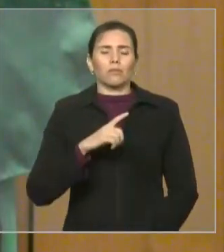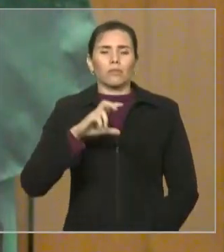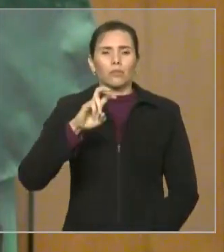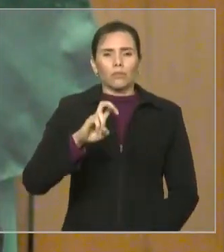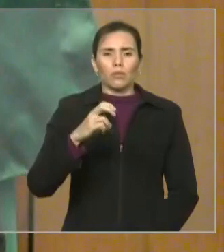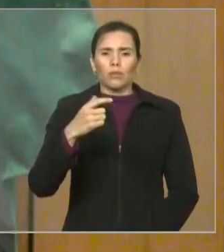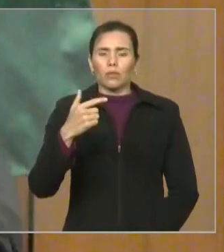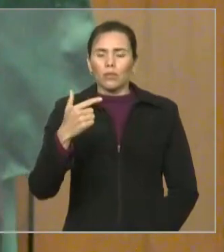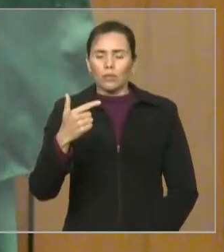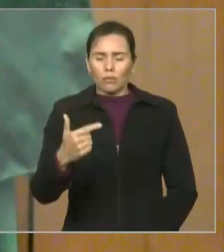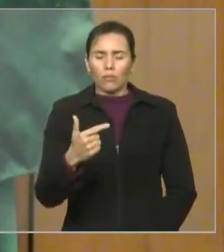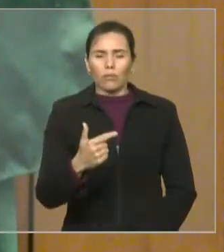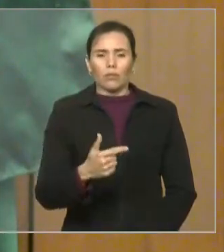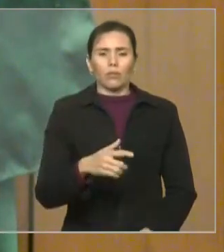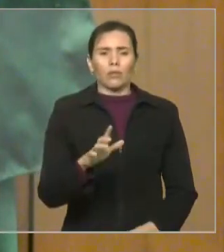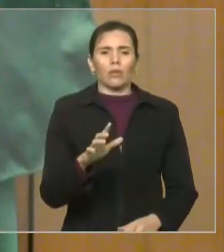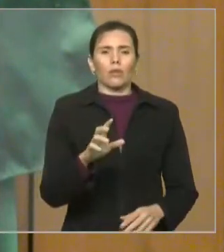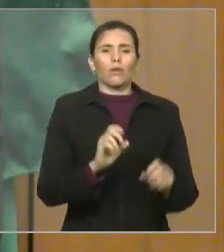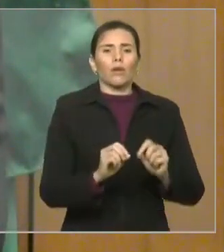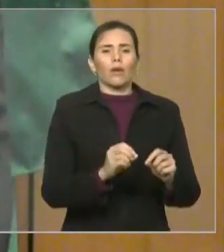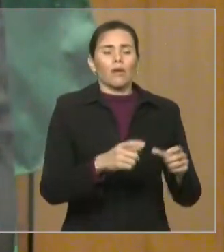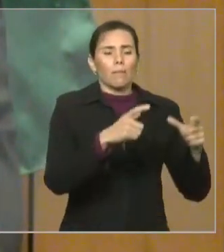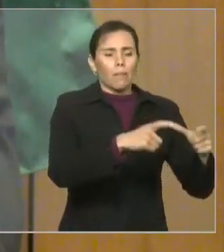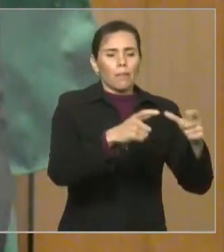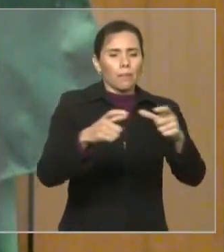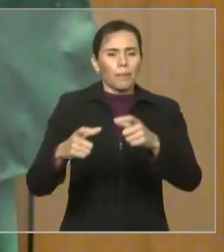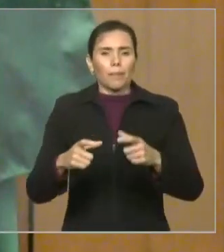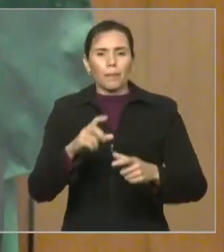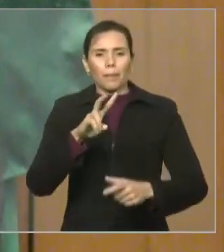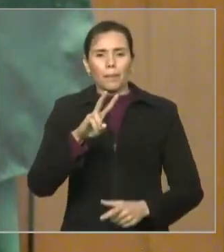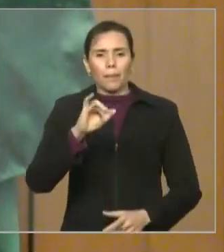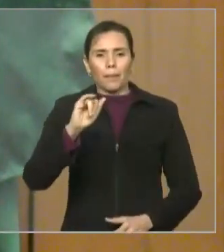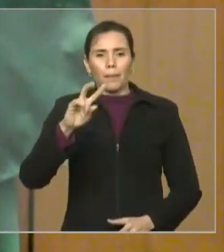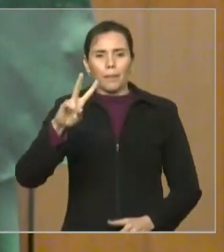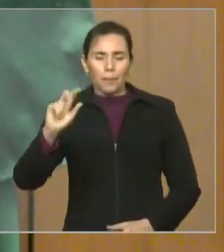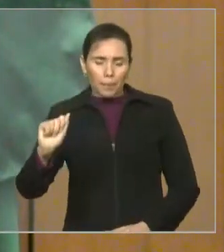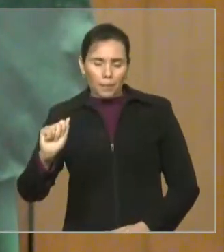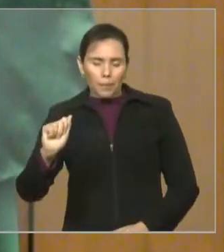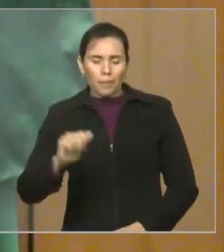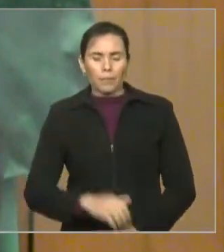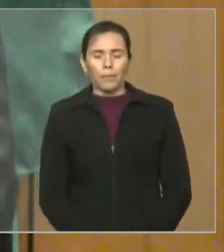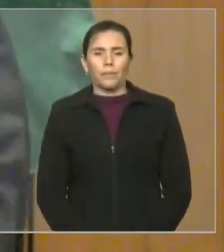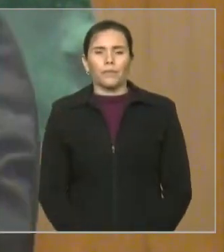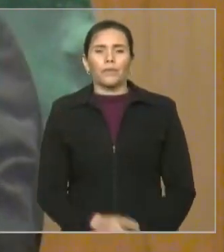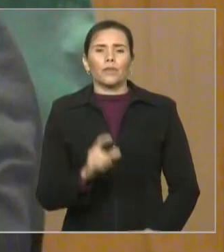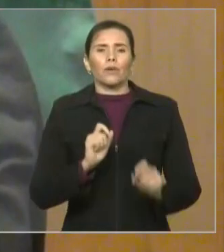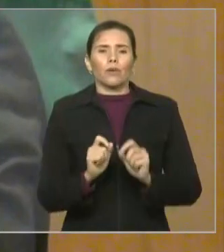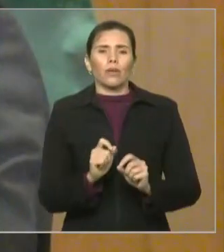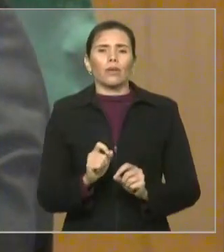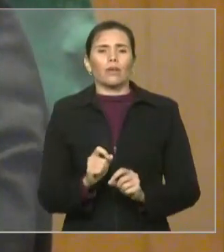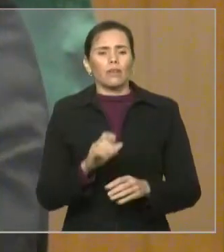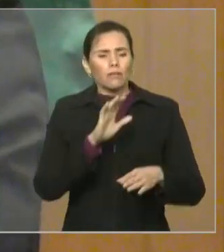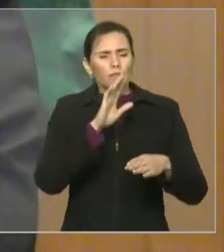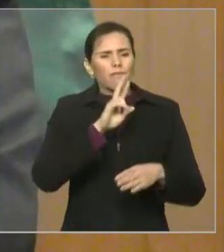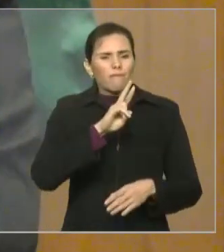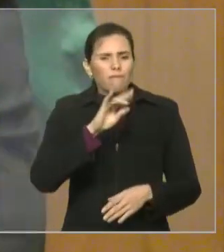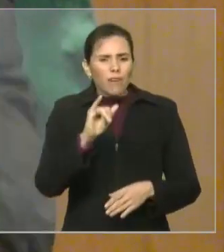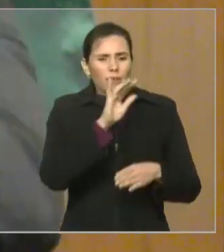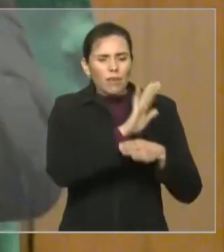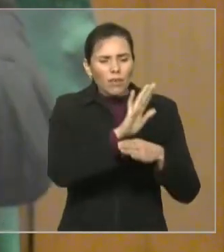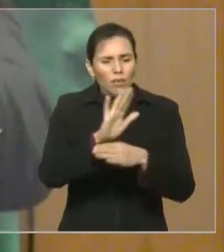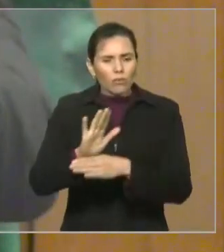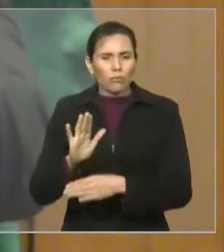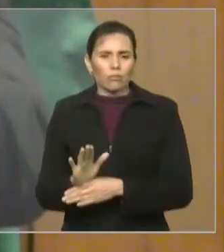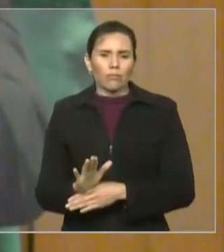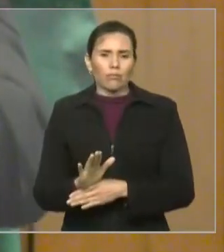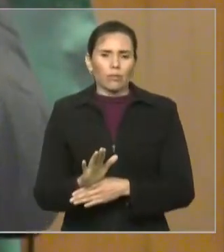uma legislação mais firme, uma legislação mais próxima daquilo que o cidadão e a cidadã maranhense precisam. Experiência essa que